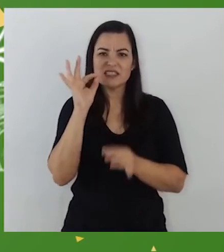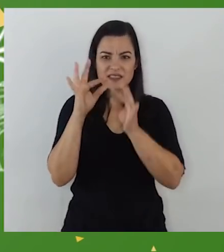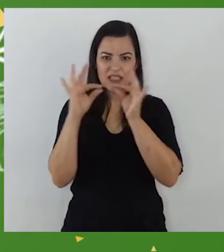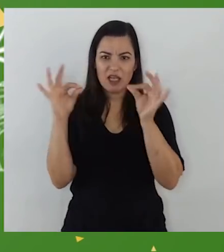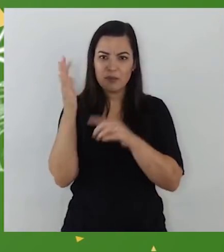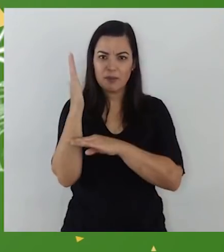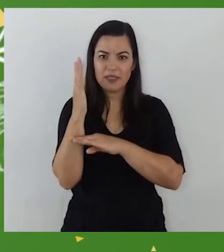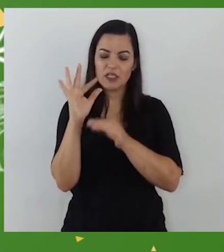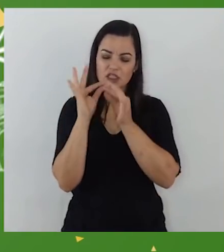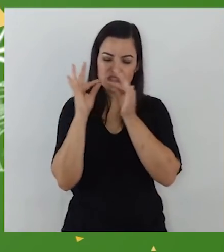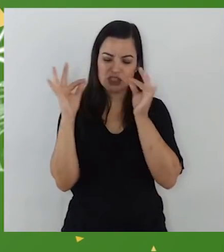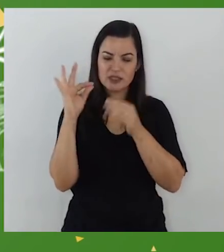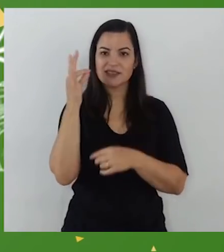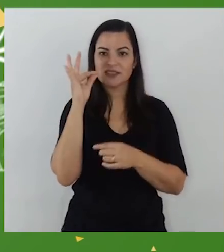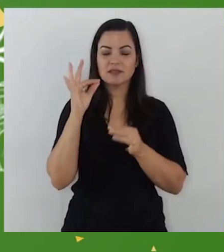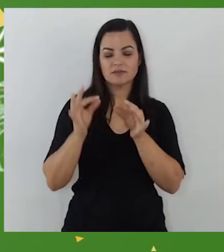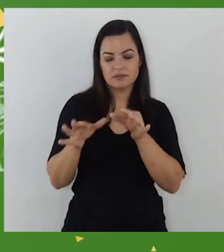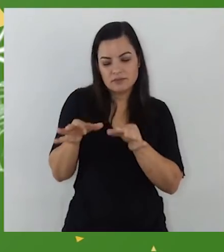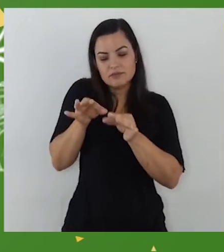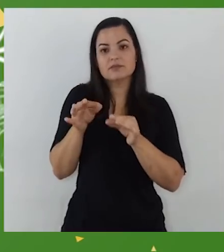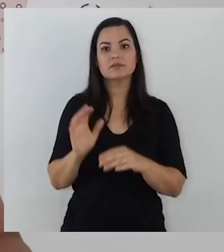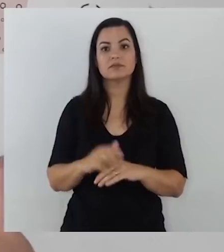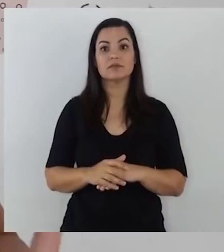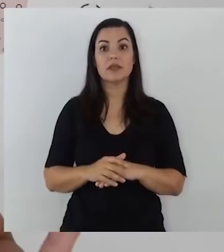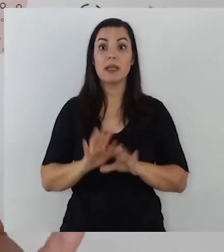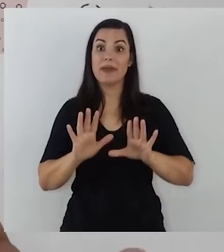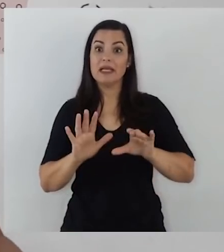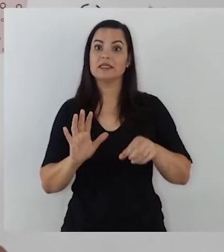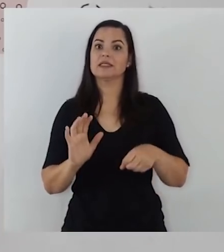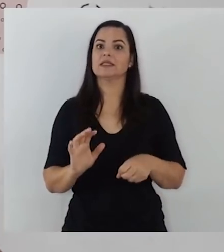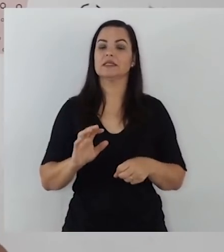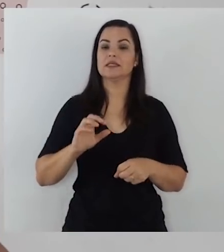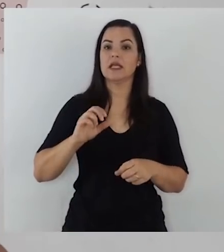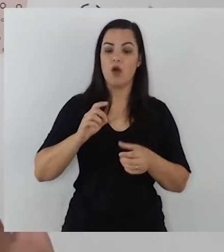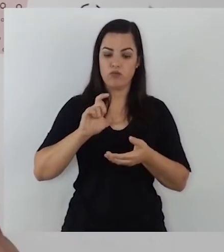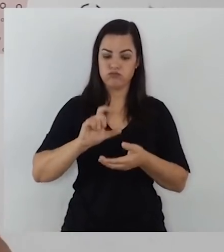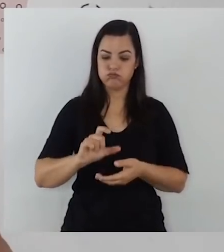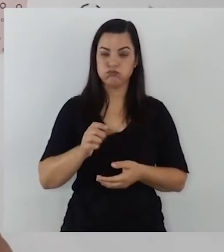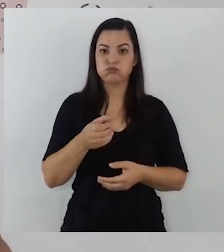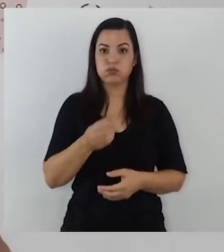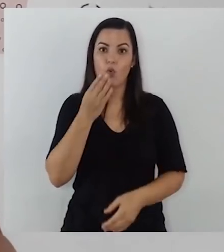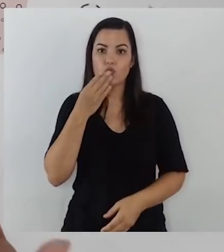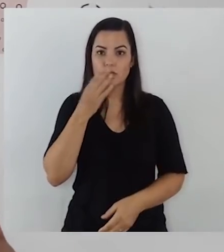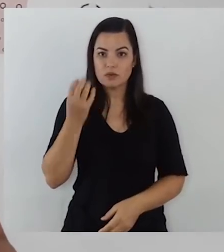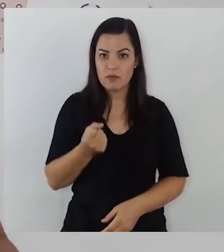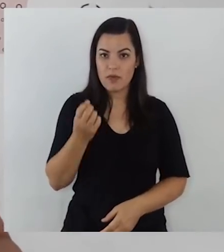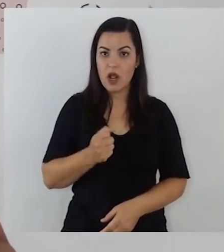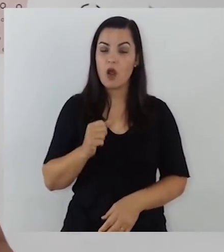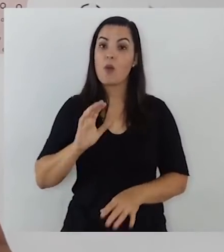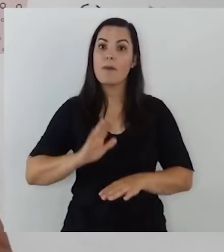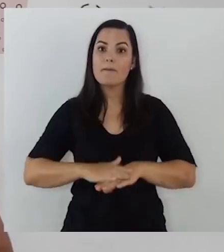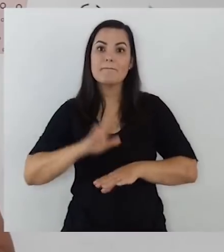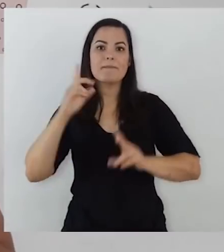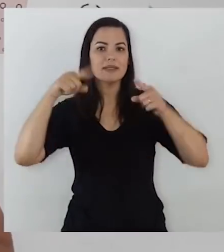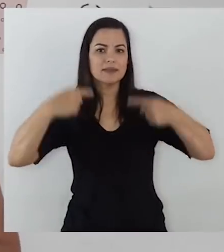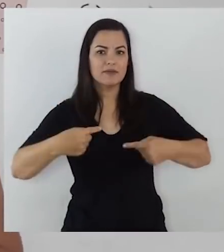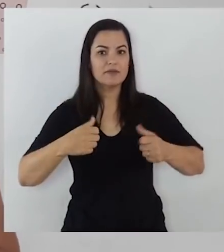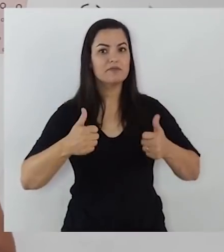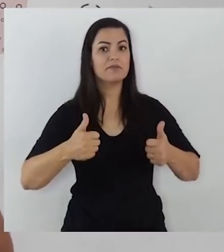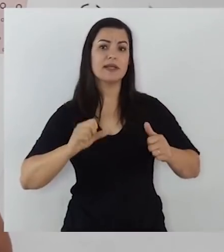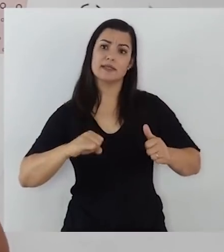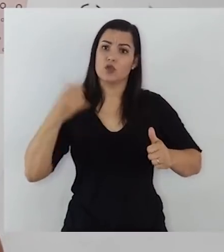bem? Com o marshmallow, o resultado é mais desafiador, mas se não der certo, não puder, não tem problema, a